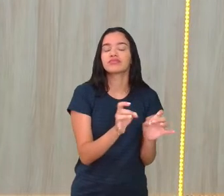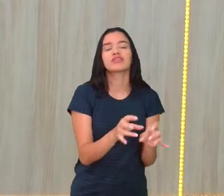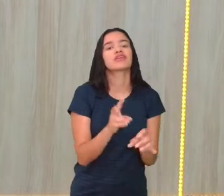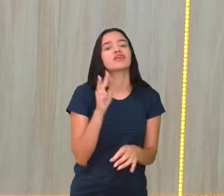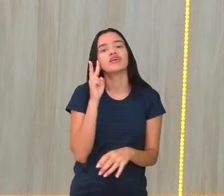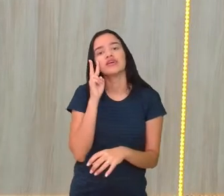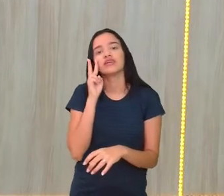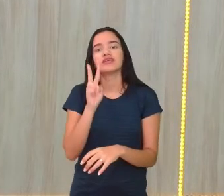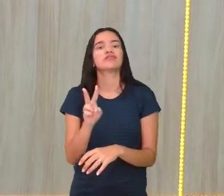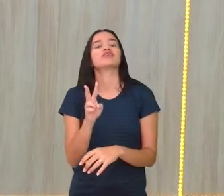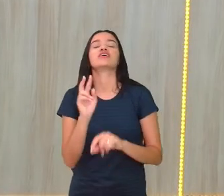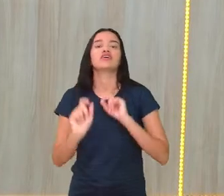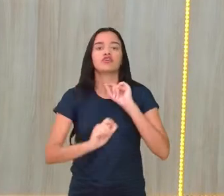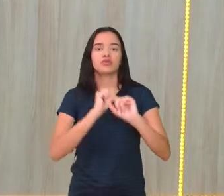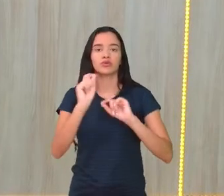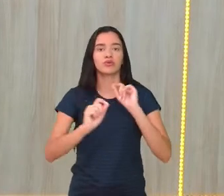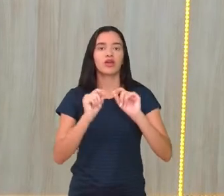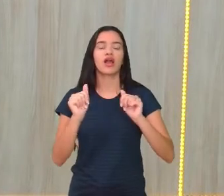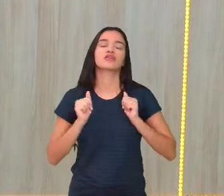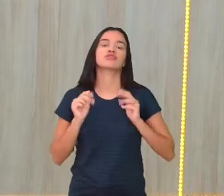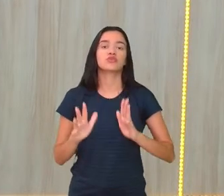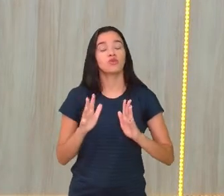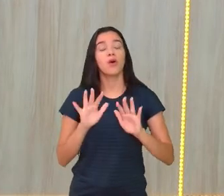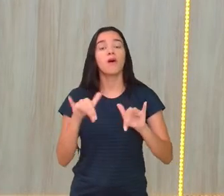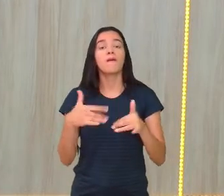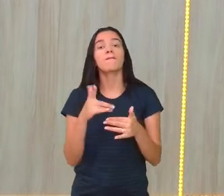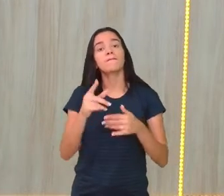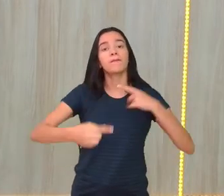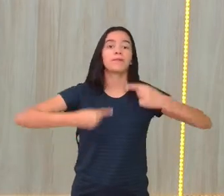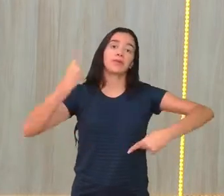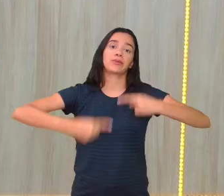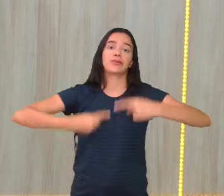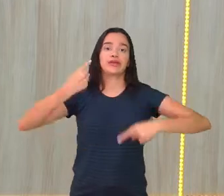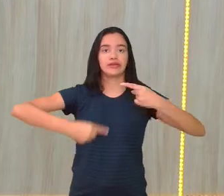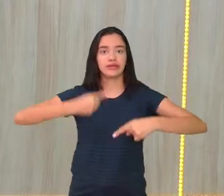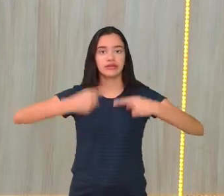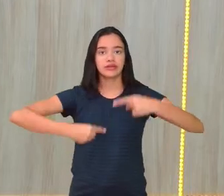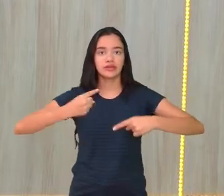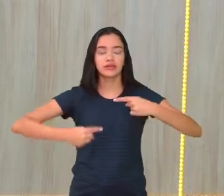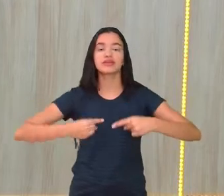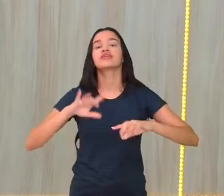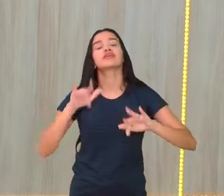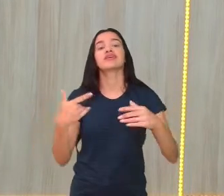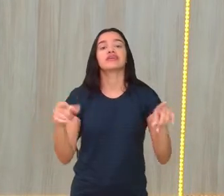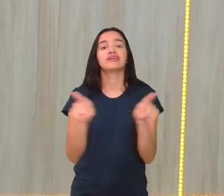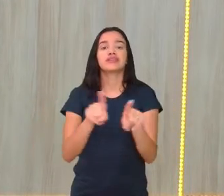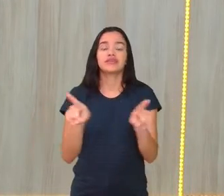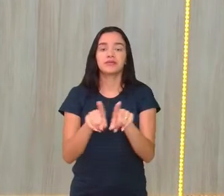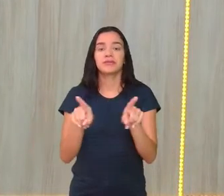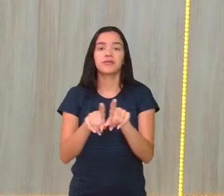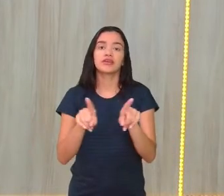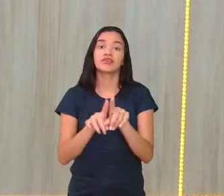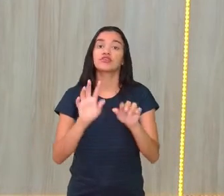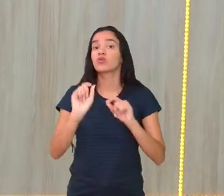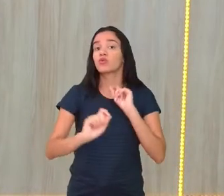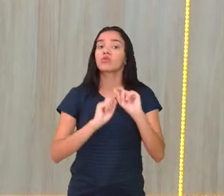visavam aí, ó, suas ações políticas para o incremento das atividades comerciais, dando um destaque para essa